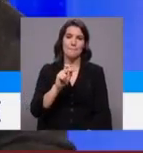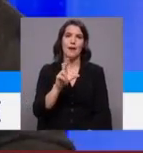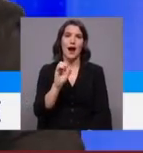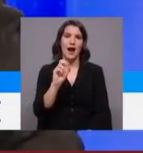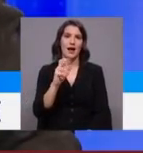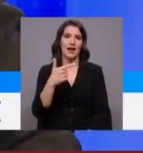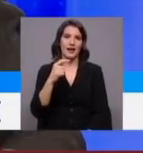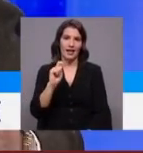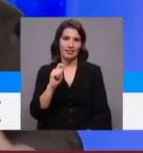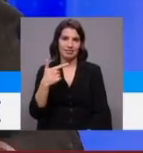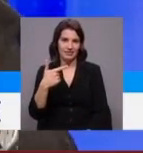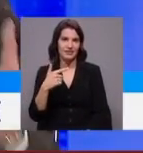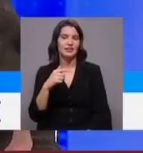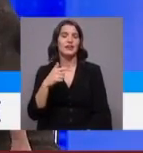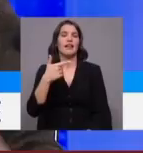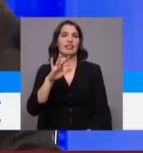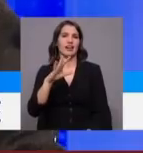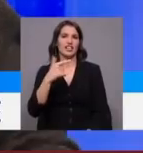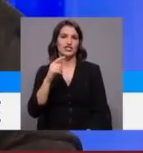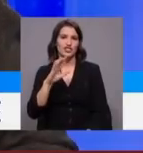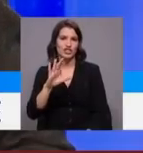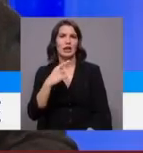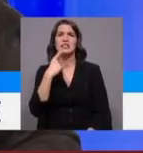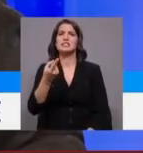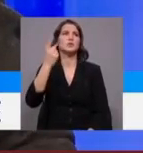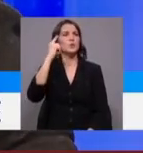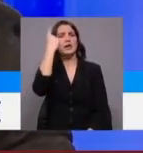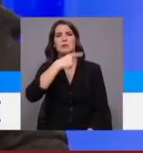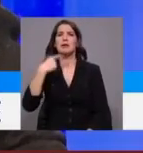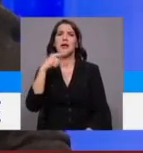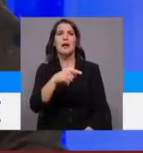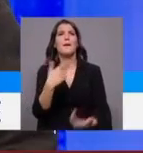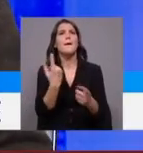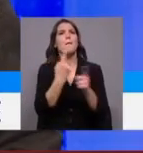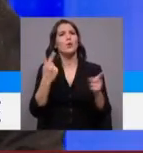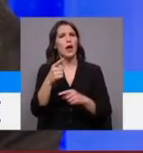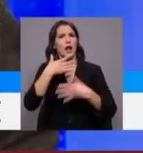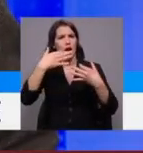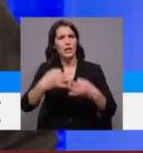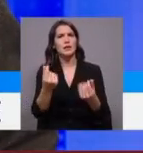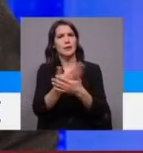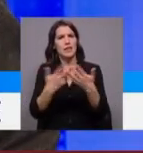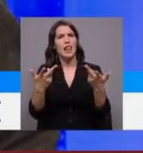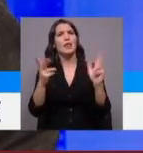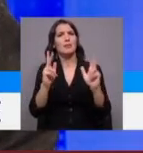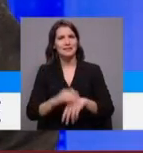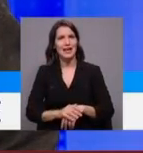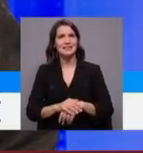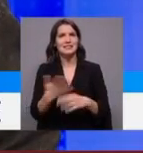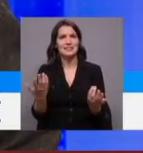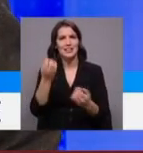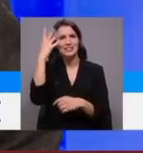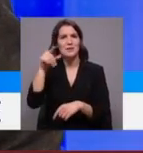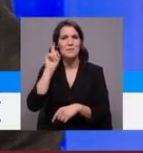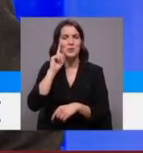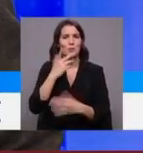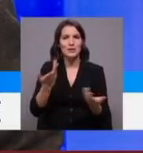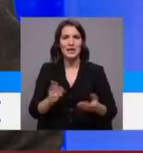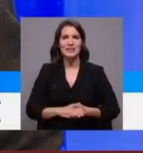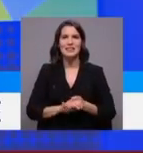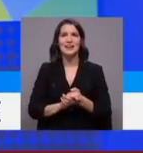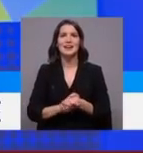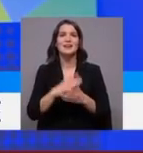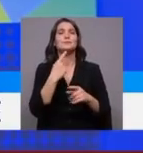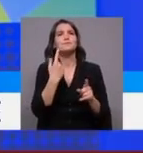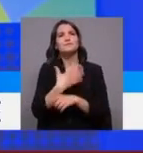gente uma parte das melhores referências porque acreditam Estiva privada e na Liberdade dos ligados a seleção será já viu o resto é muita coisa